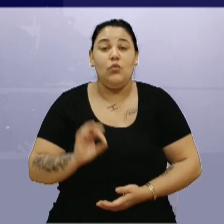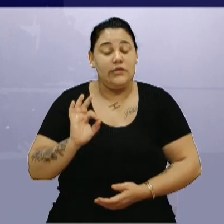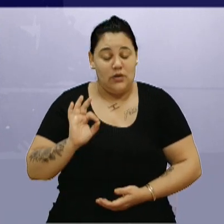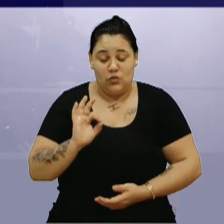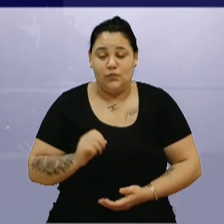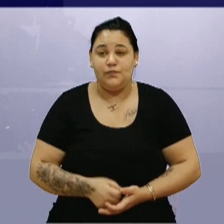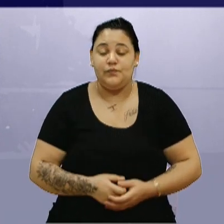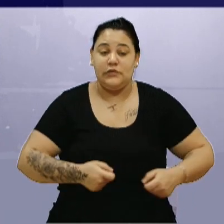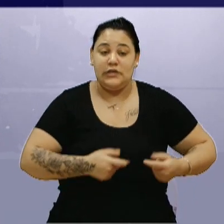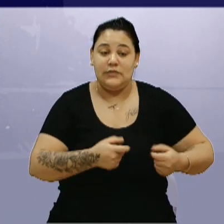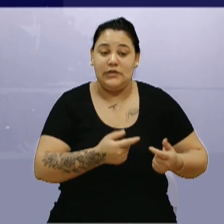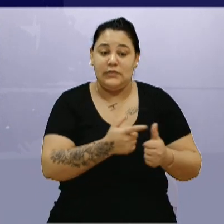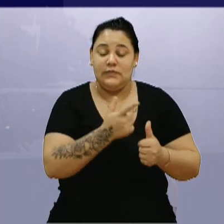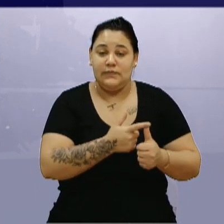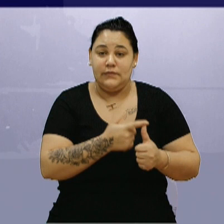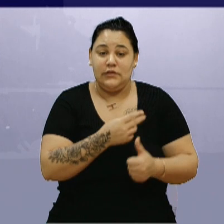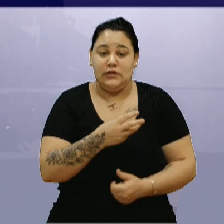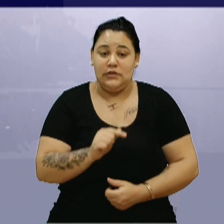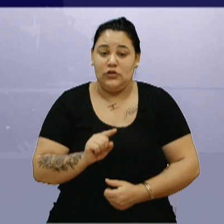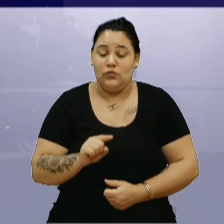28,95%. Despesas primárias,